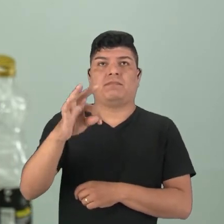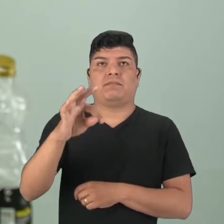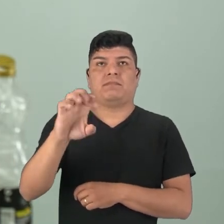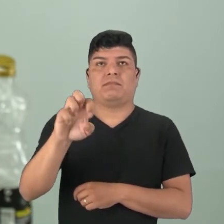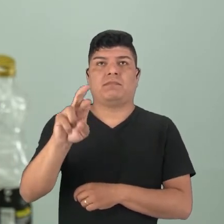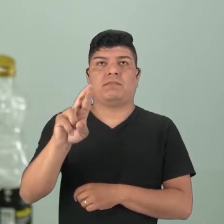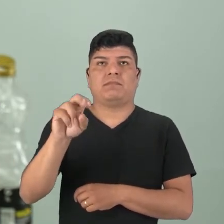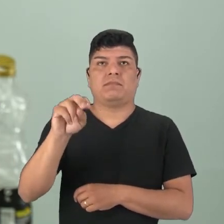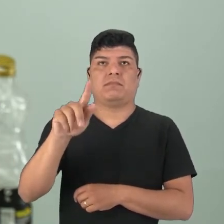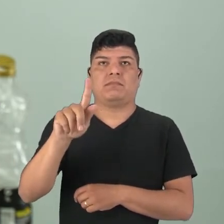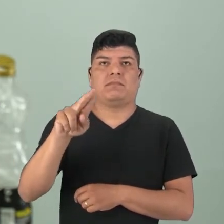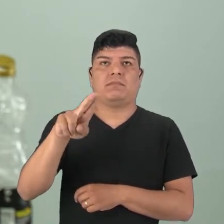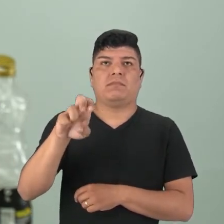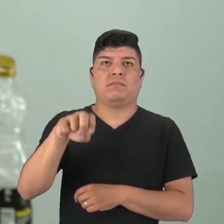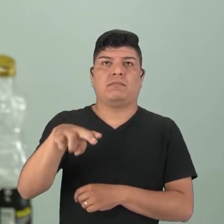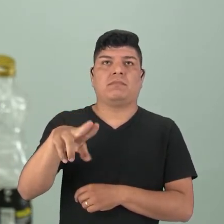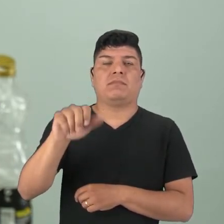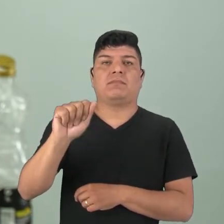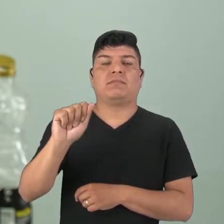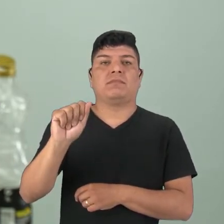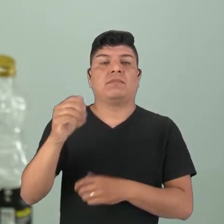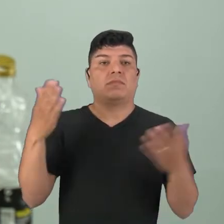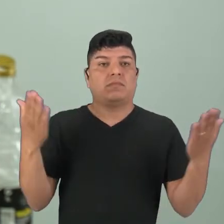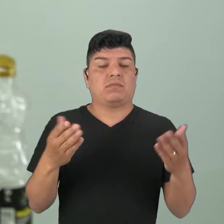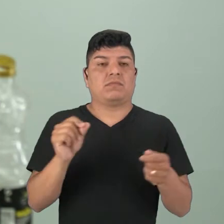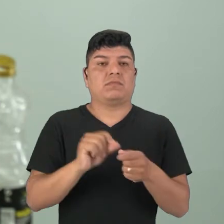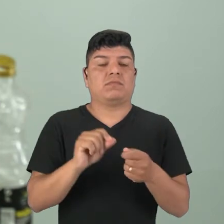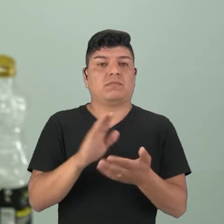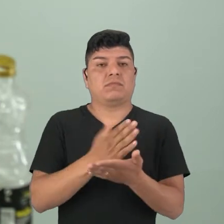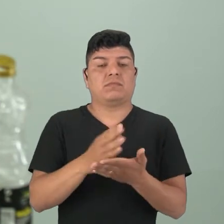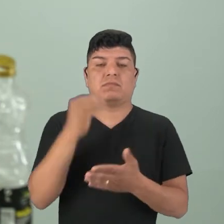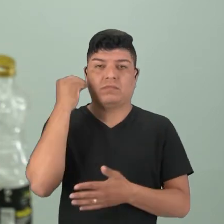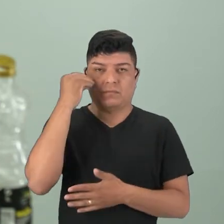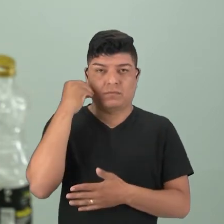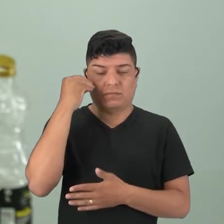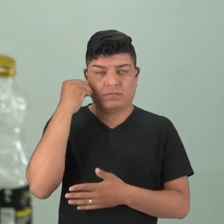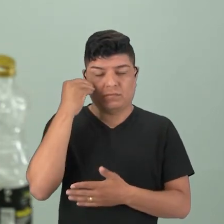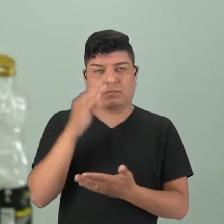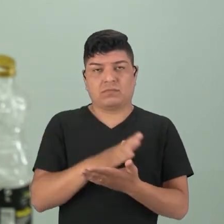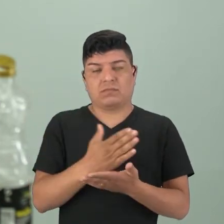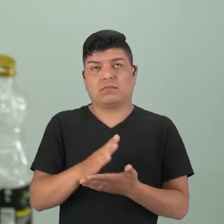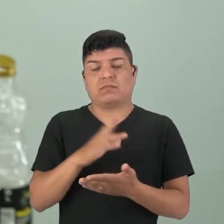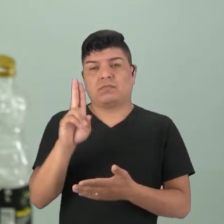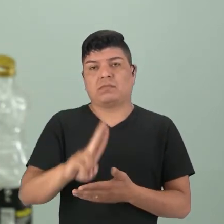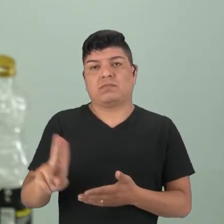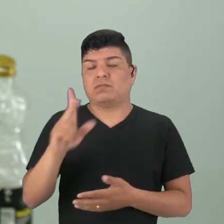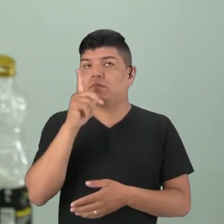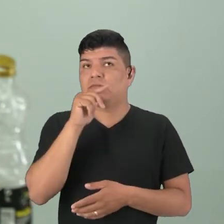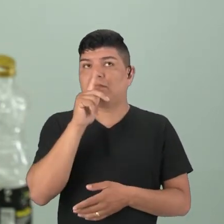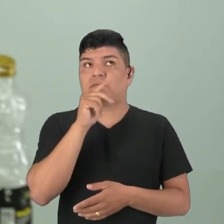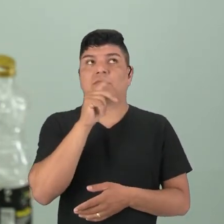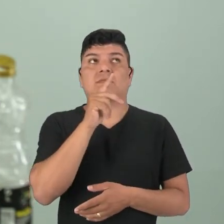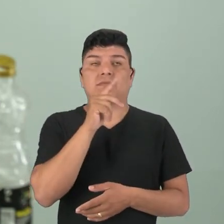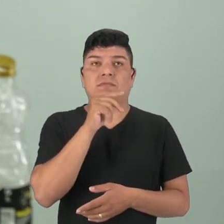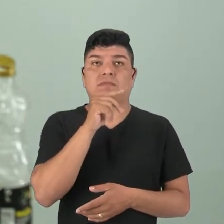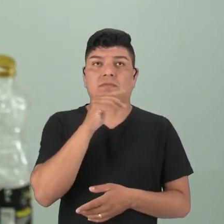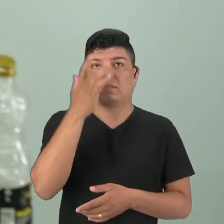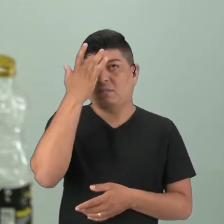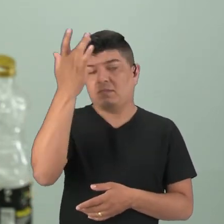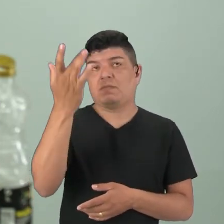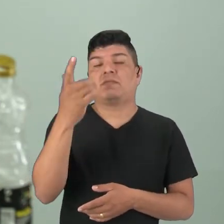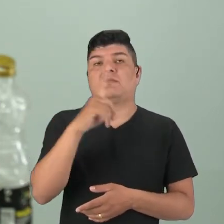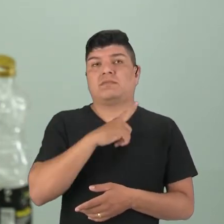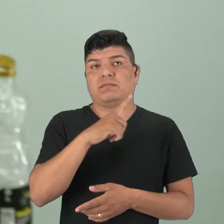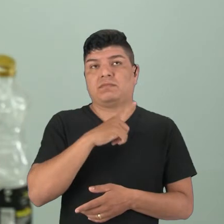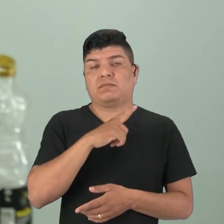meu cotidiano. A gente vai fazer algumas experiências juntos com alguns elementos que nós vimos aí, usando a água, né, que é um elemento fácil de